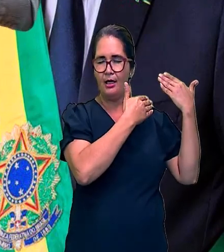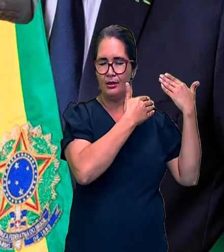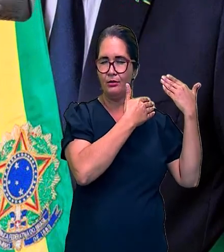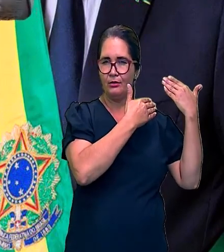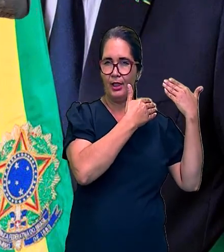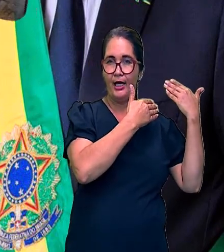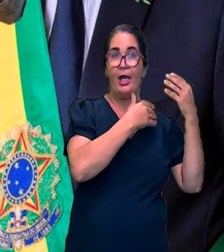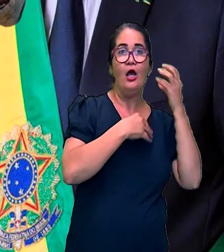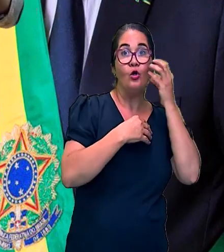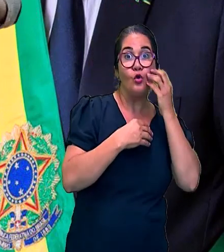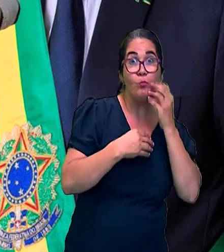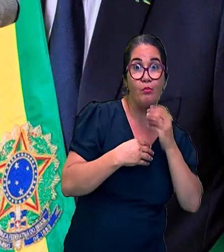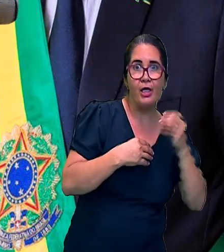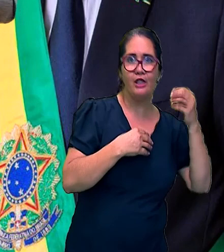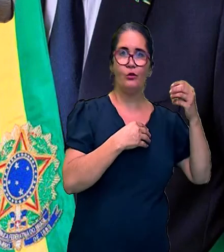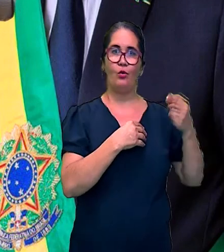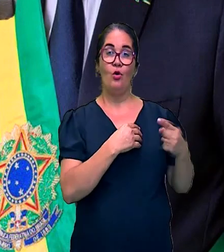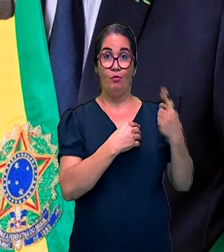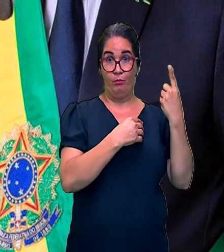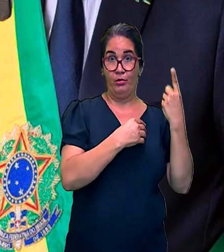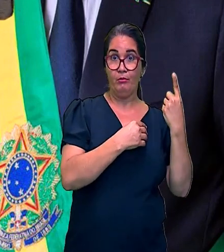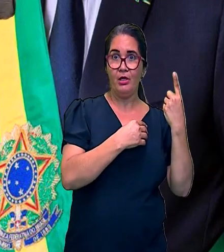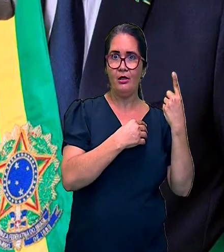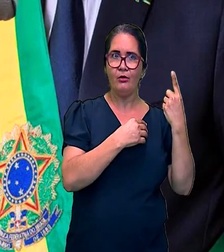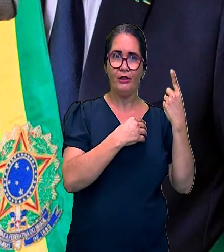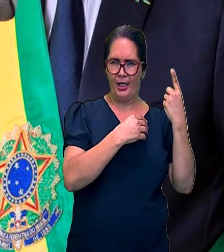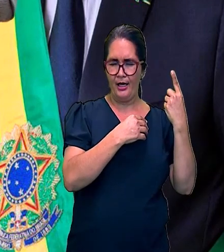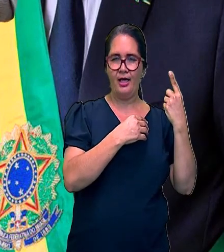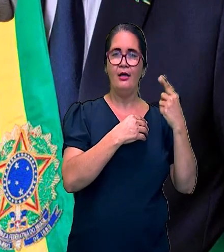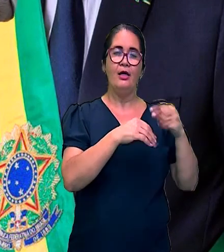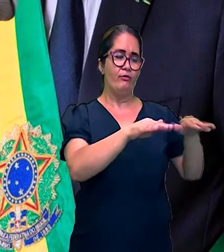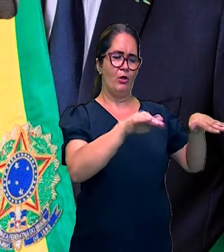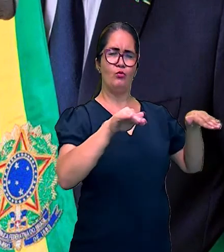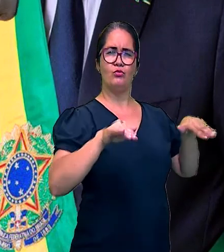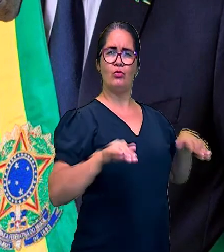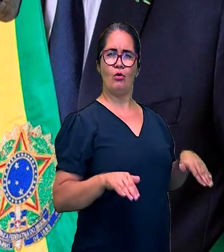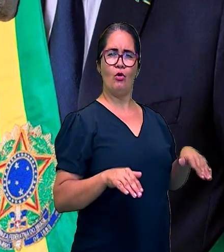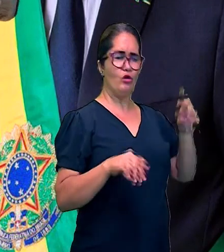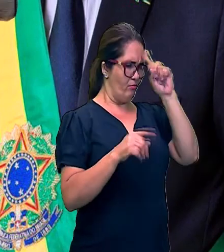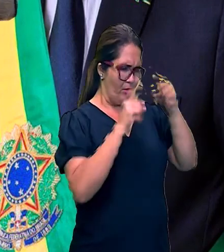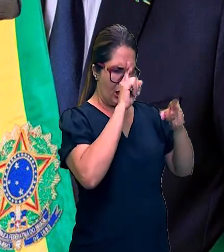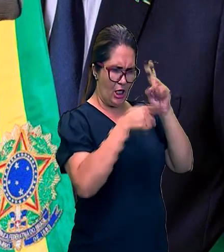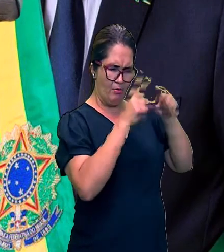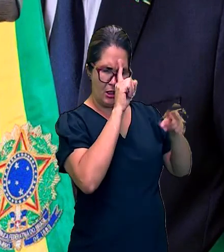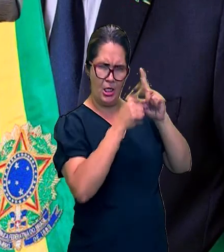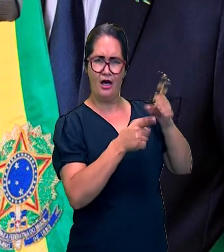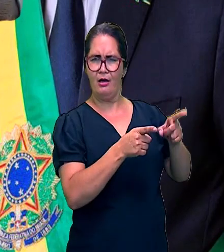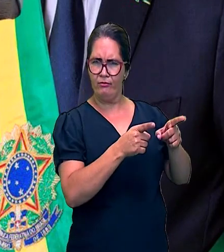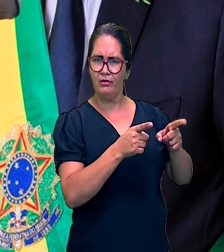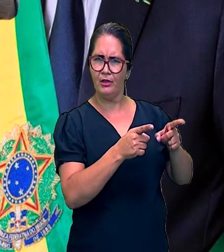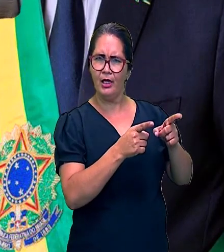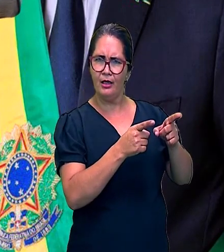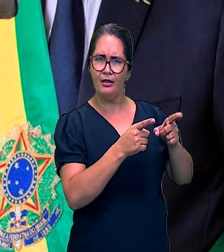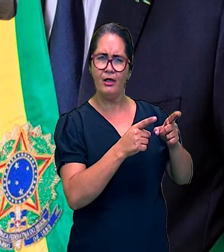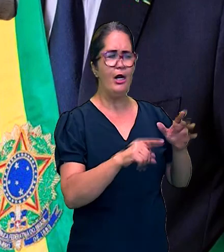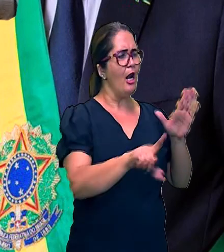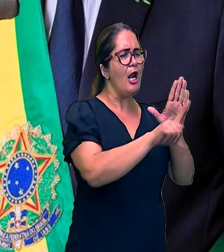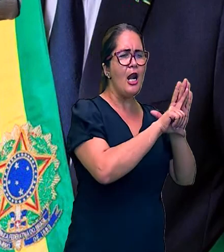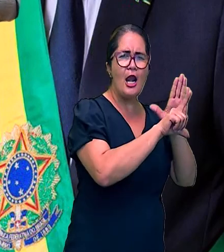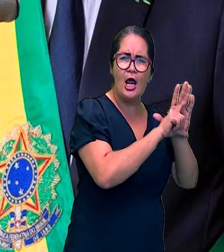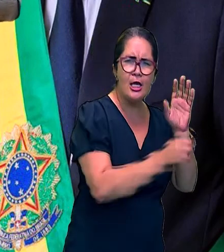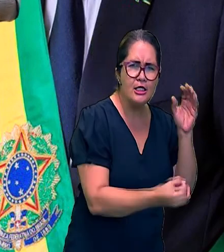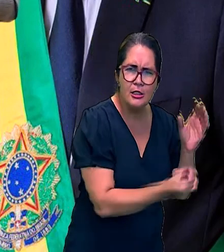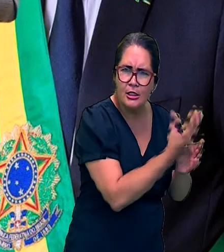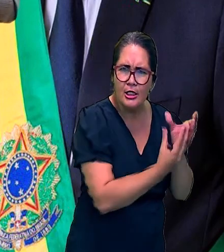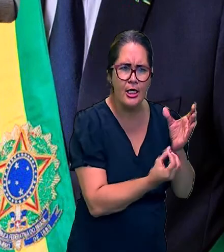né? Presidente, com seus ministros de Estado e assim sucessivamente. O rei, naquela época, podia fazer leis, julgar